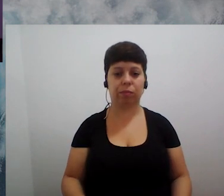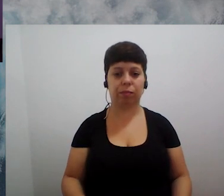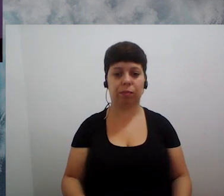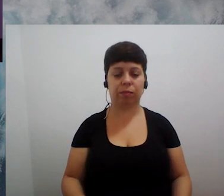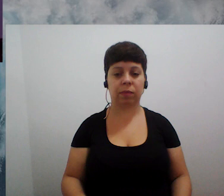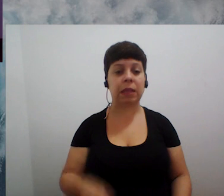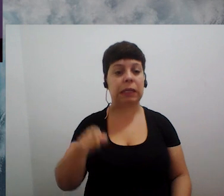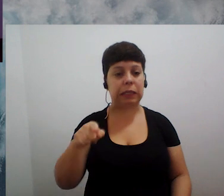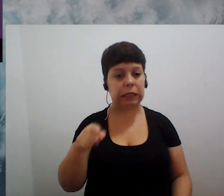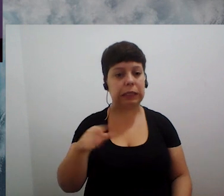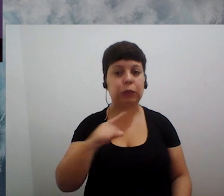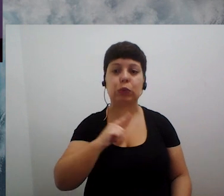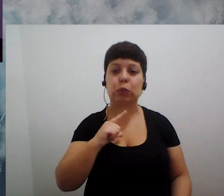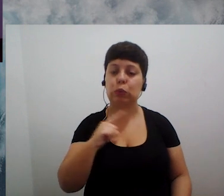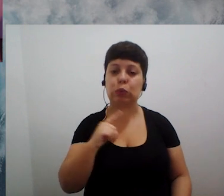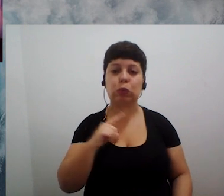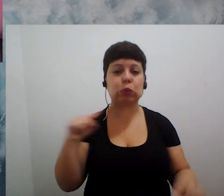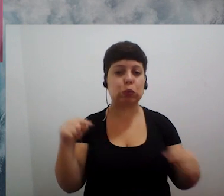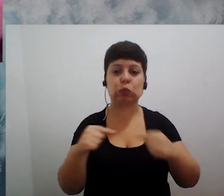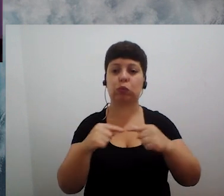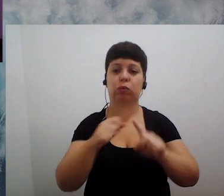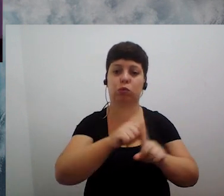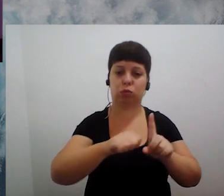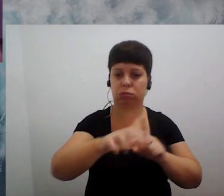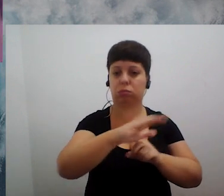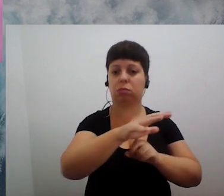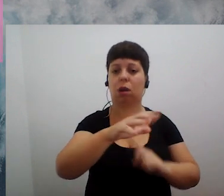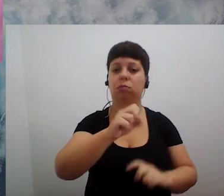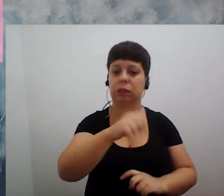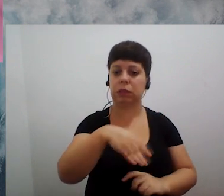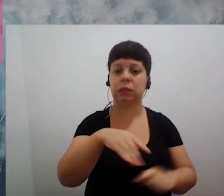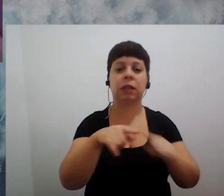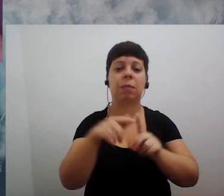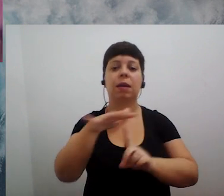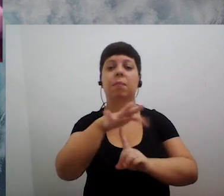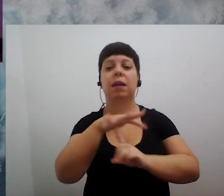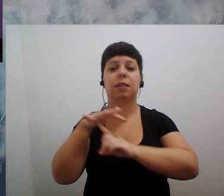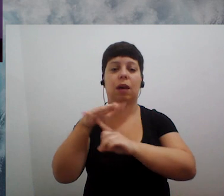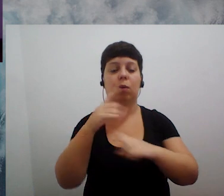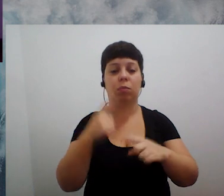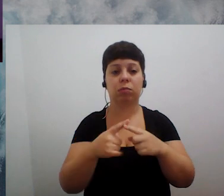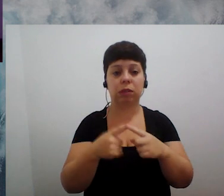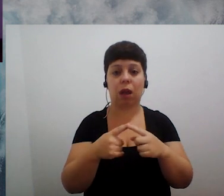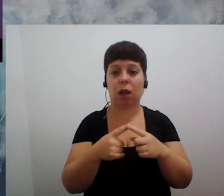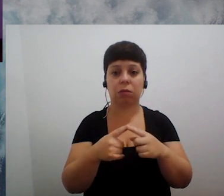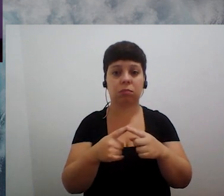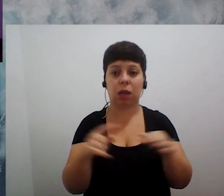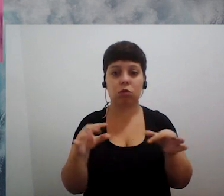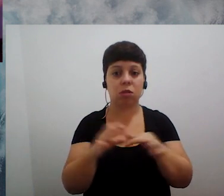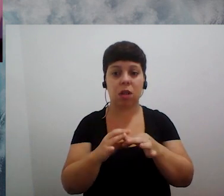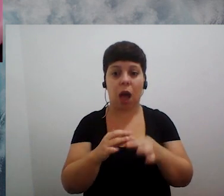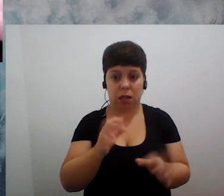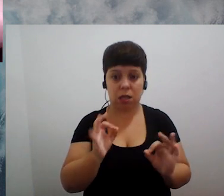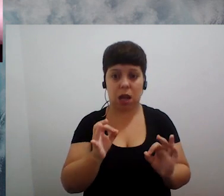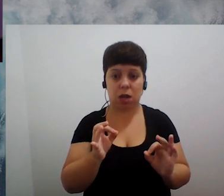E eu acho que isso tem tudo a ver com a questão, né, social como um todo, mas tem a ver com a questão ambiental, né? Porque uma coisa